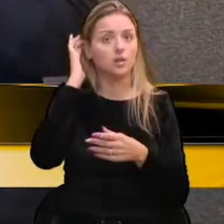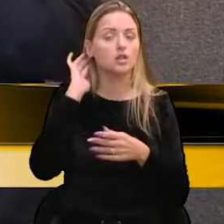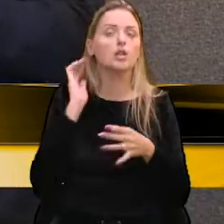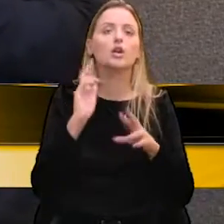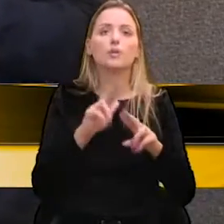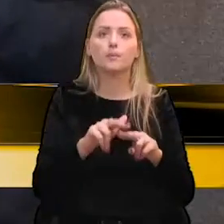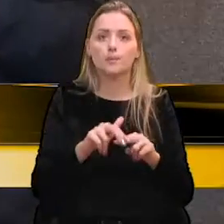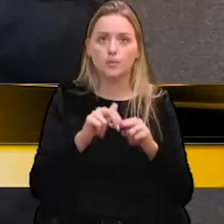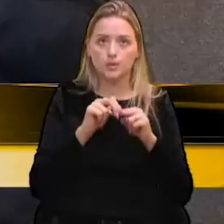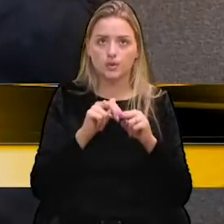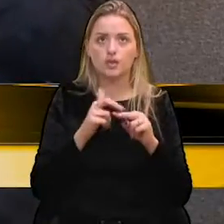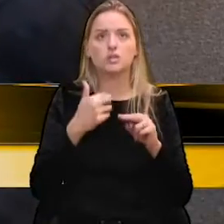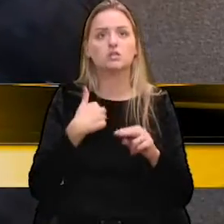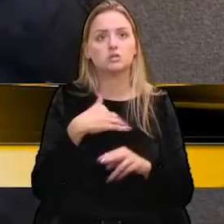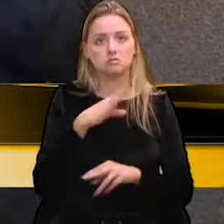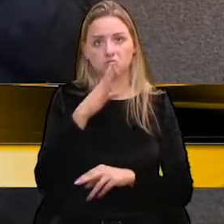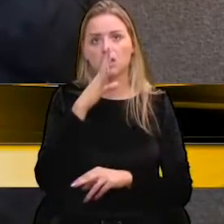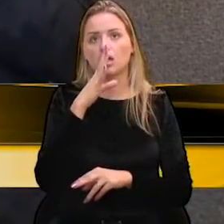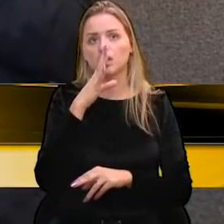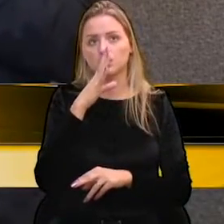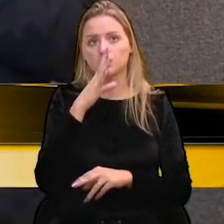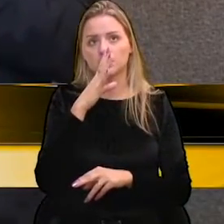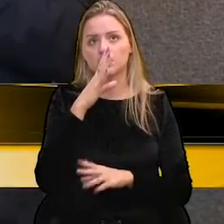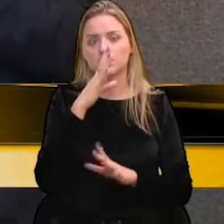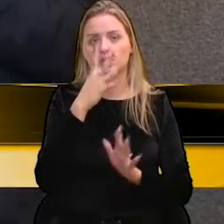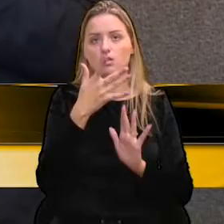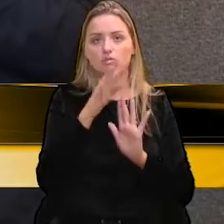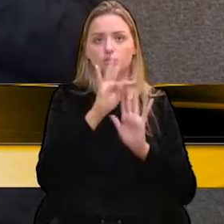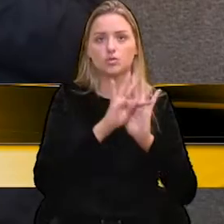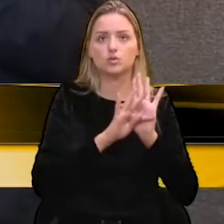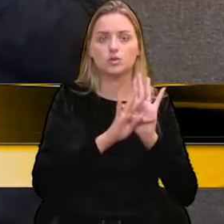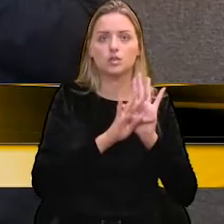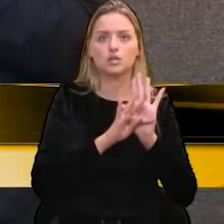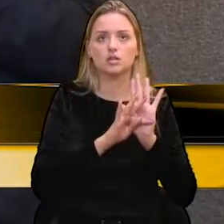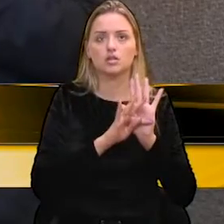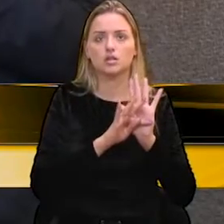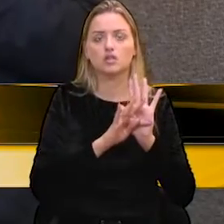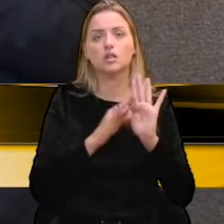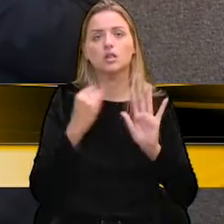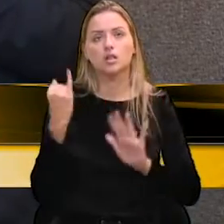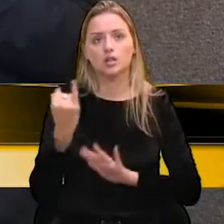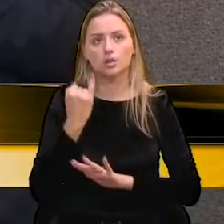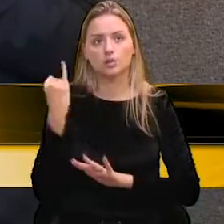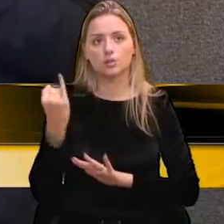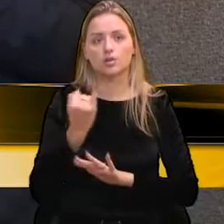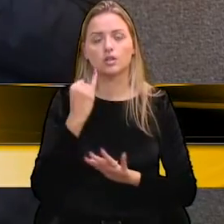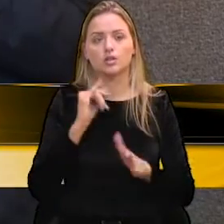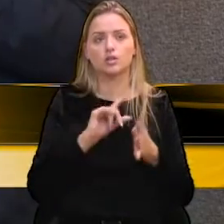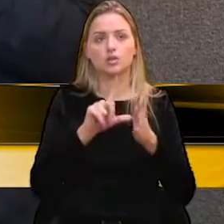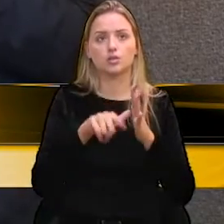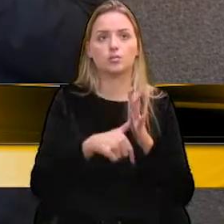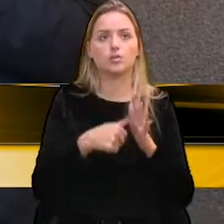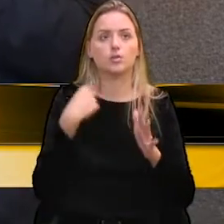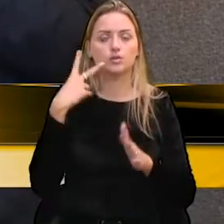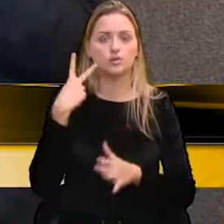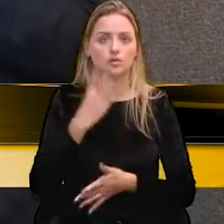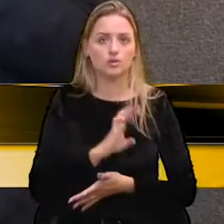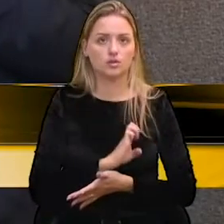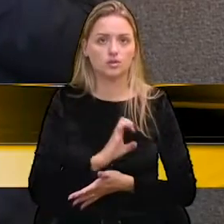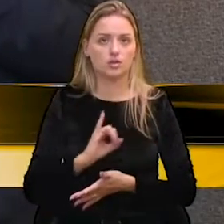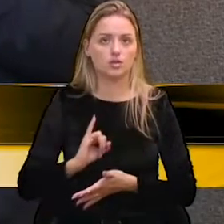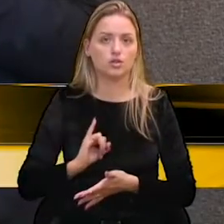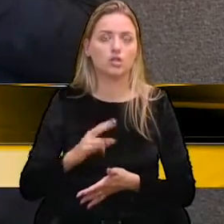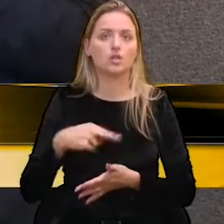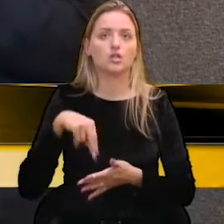sentido, muito elucidativo esse parecer, que eu acho que seria interessante até depois, vereador Ed Carlos,